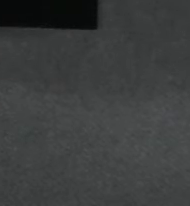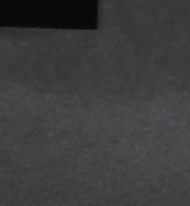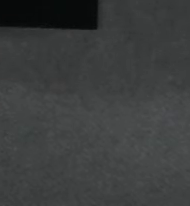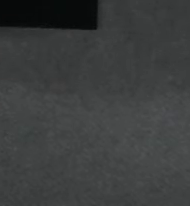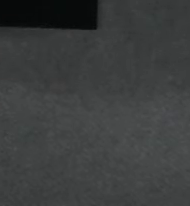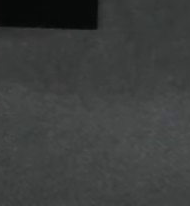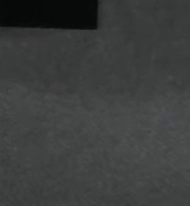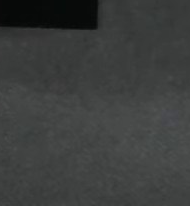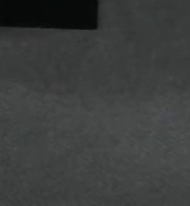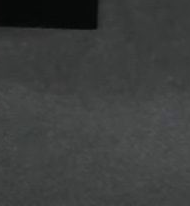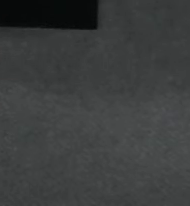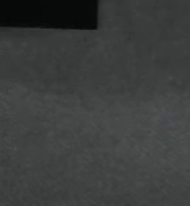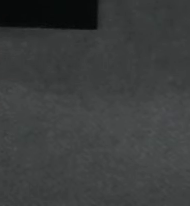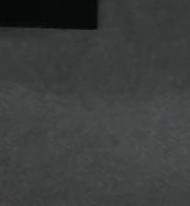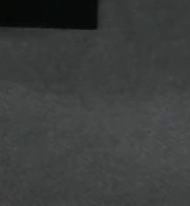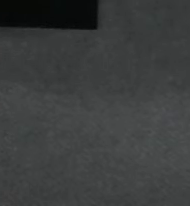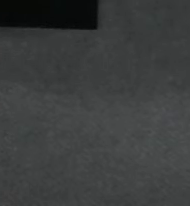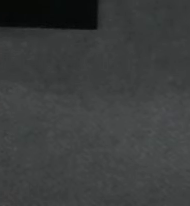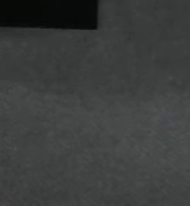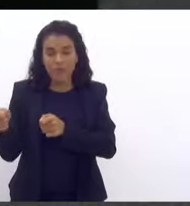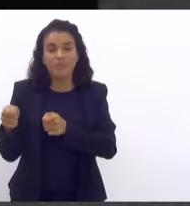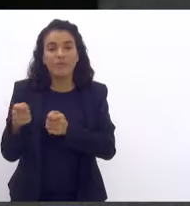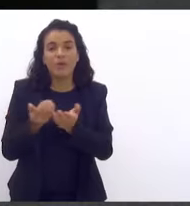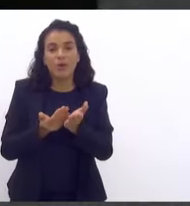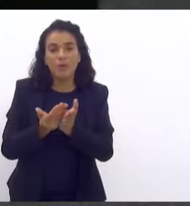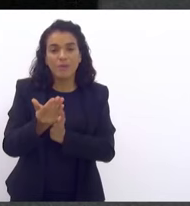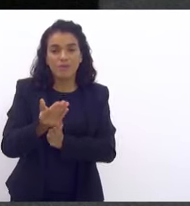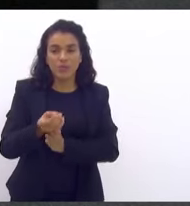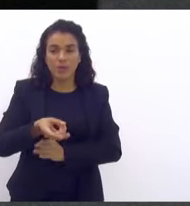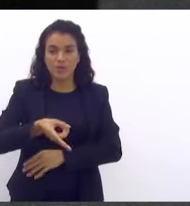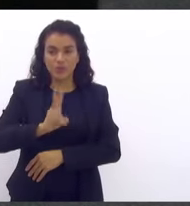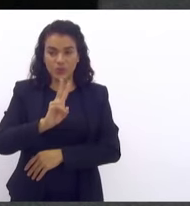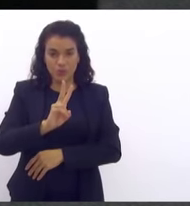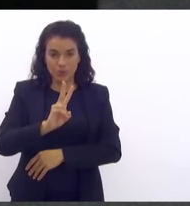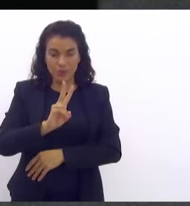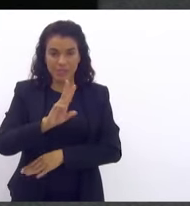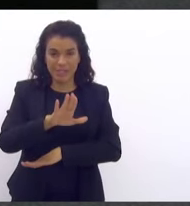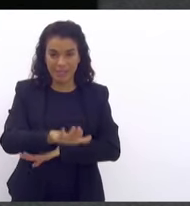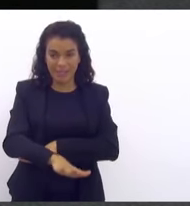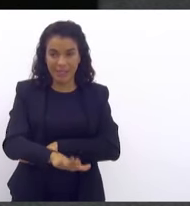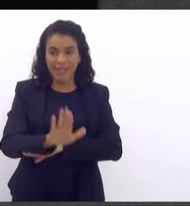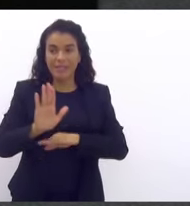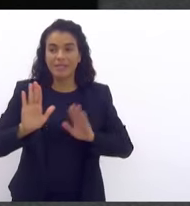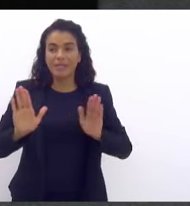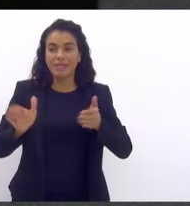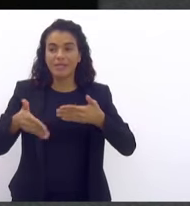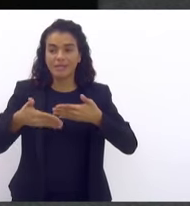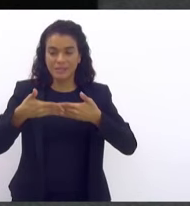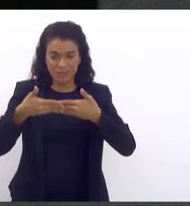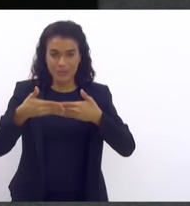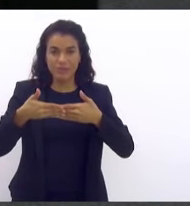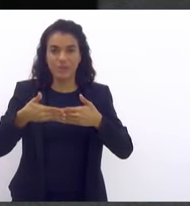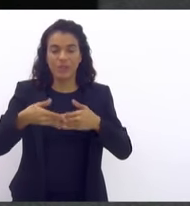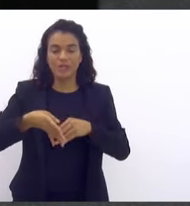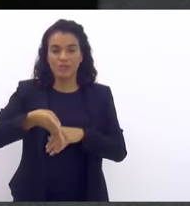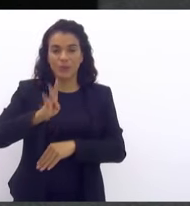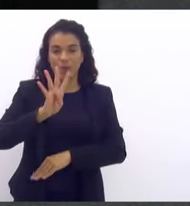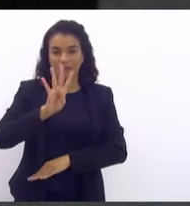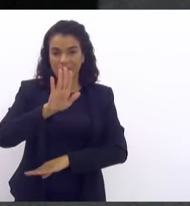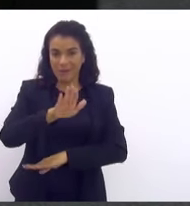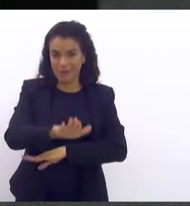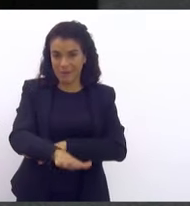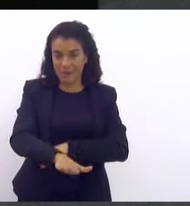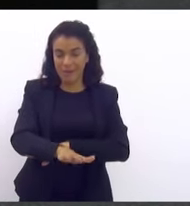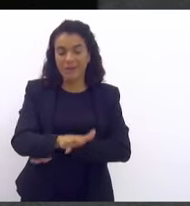95ª sessão ordinária, que, iniciada às 14 horas, encerrou-se às 16